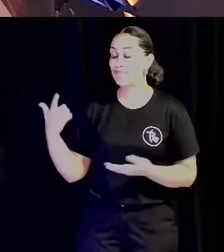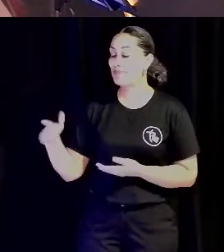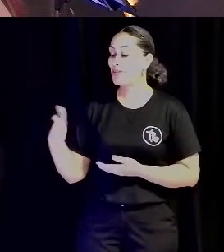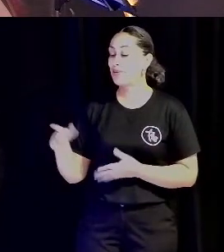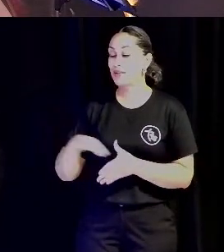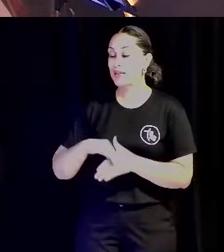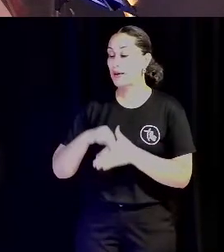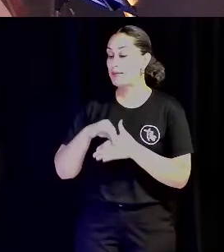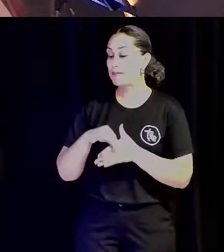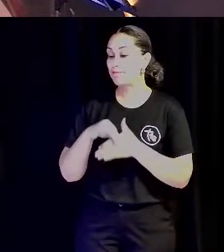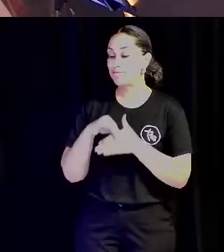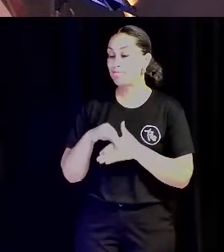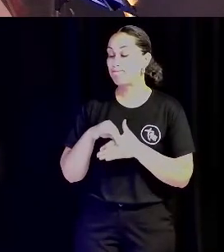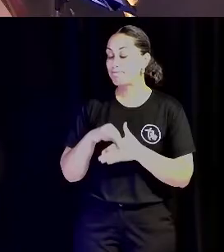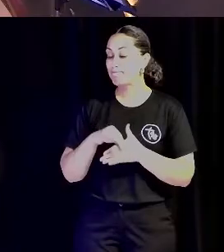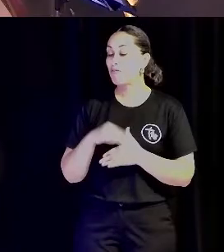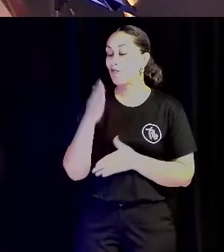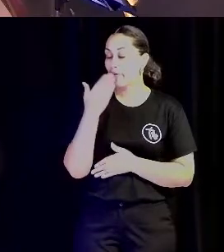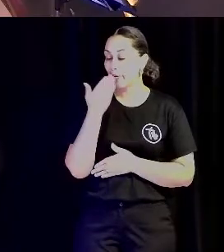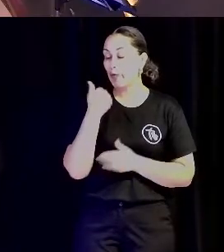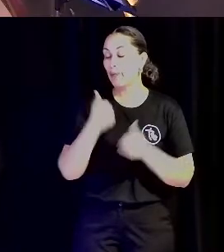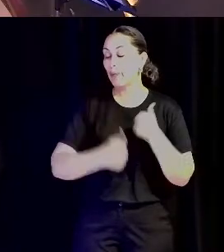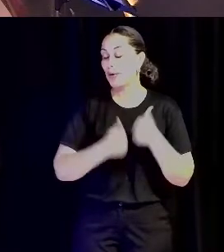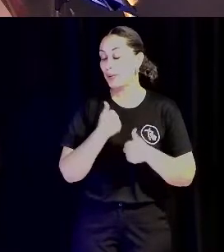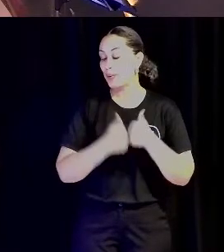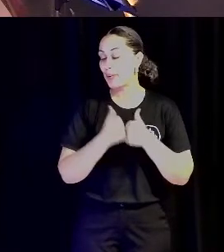Não tem bife. Vai comer abóbora.